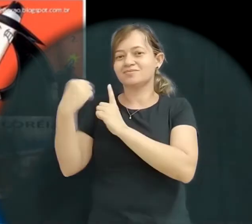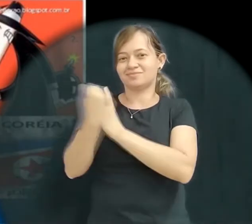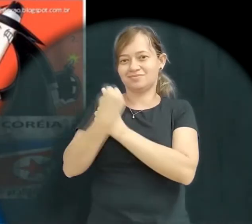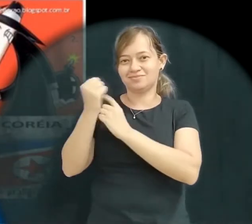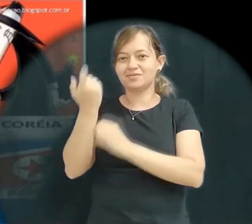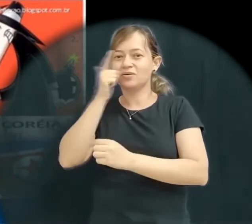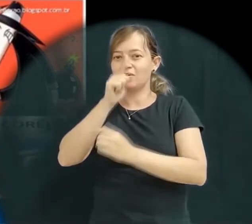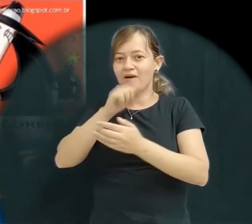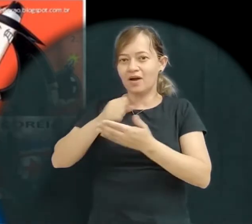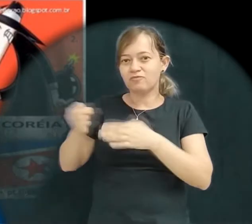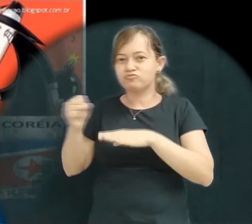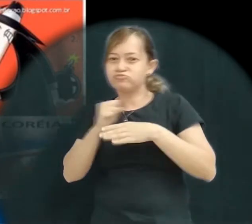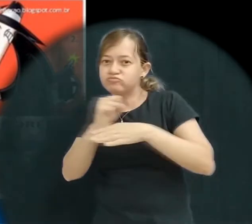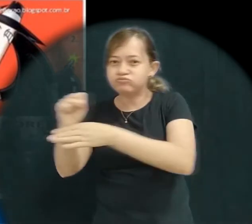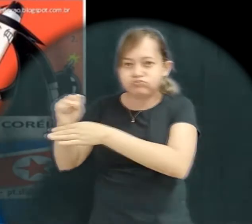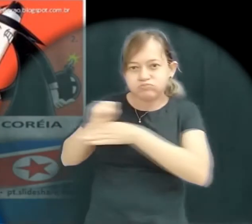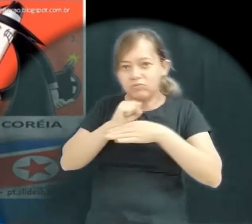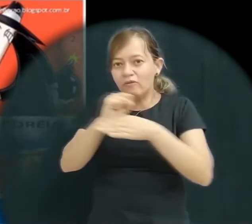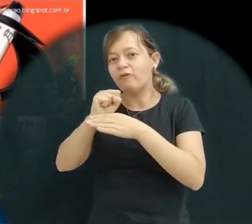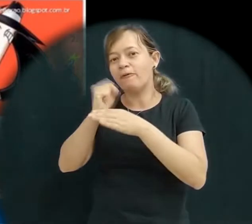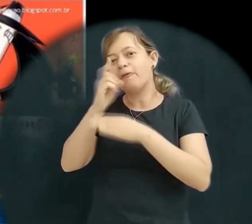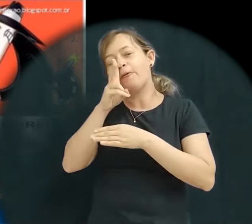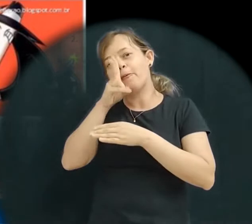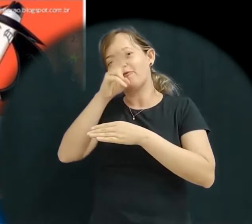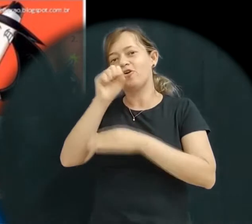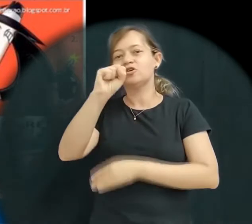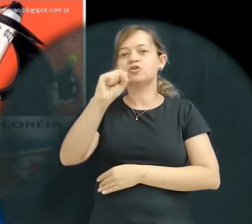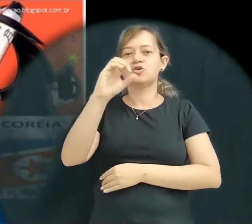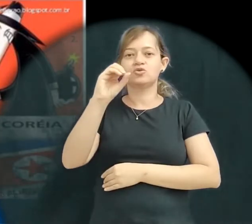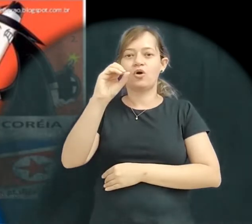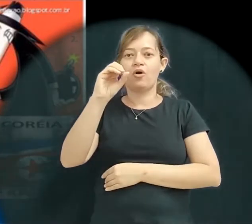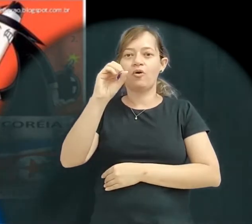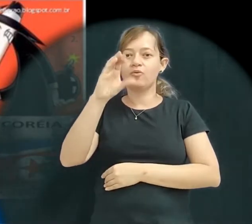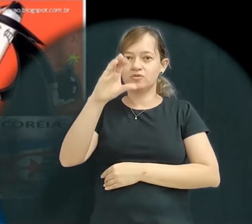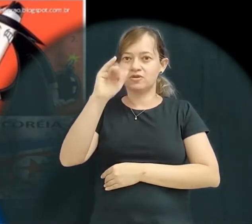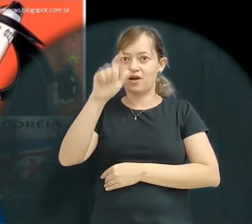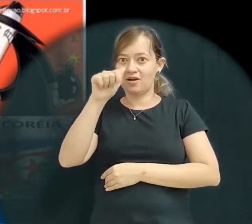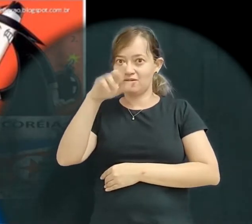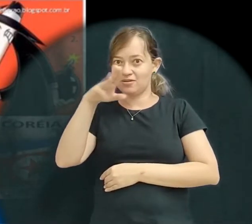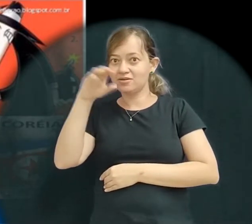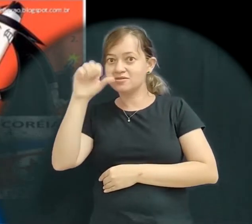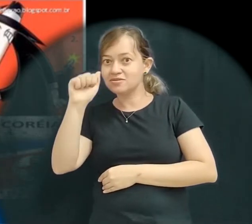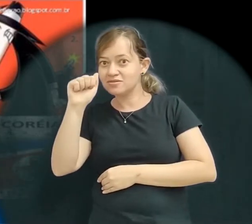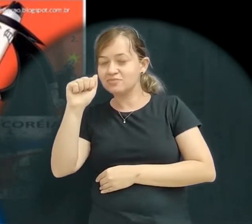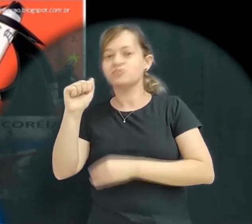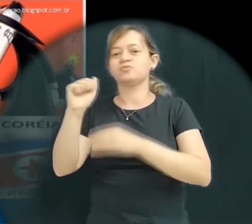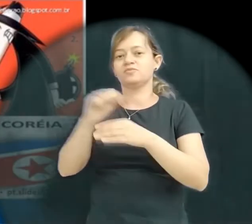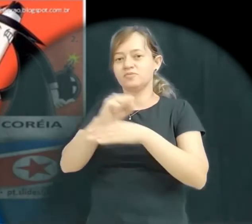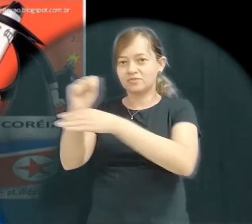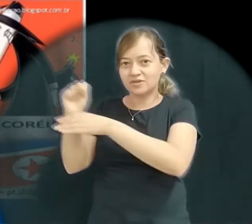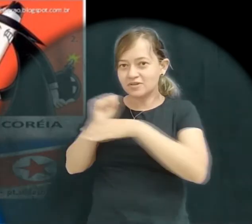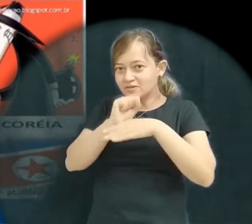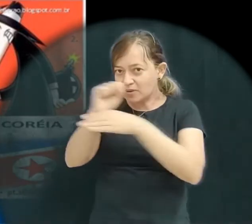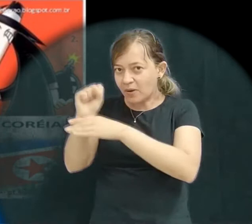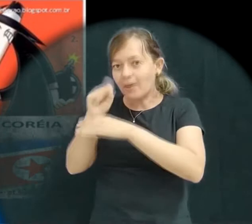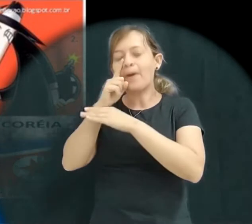vez, sendo que depois da Guerra Fria ter cessado, o Vietnã tornou-se